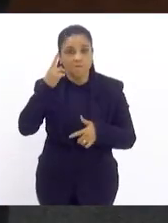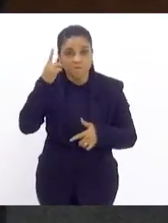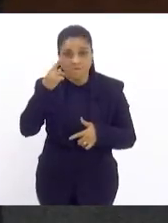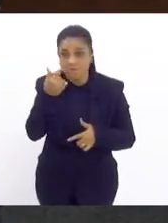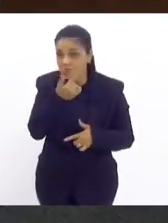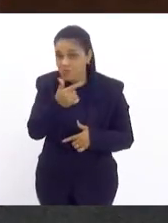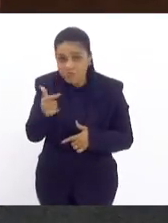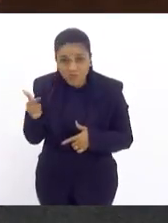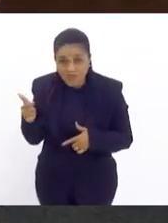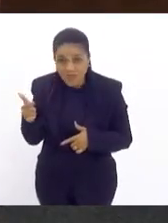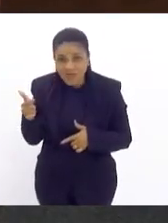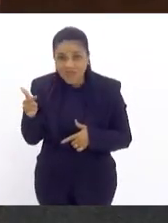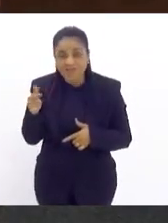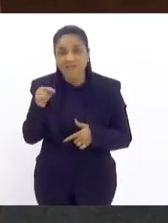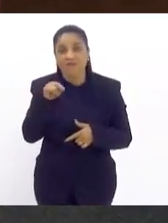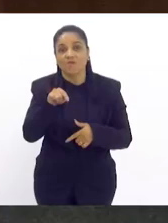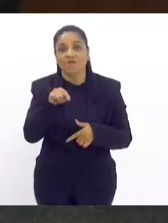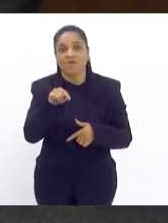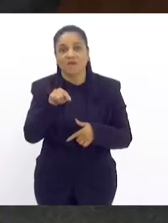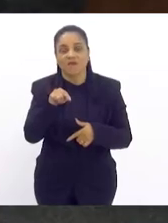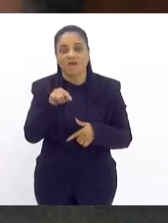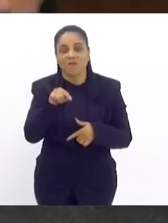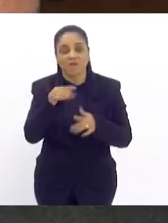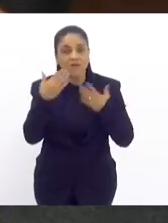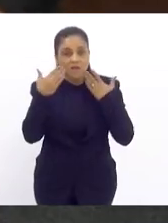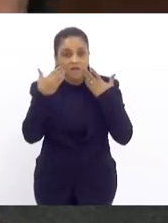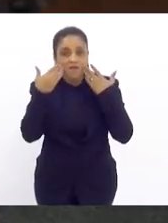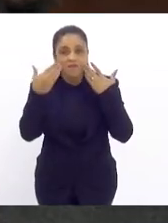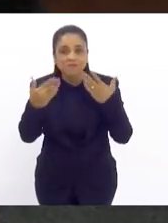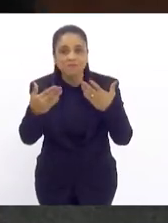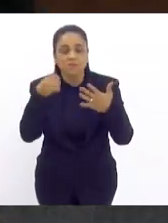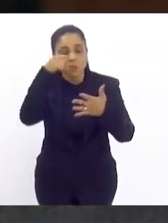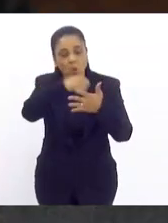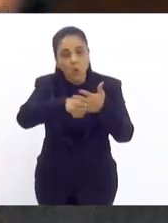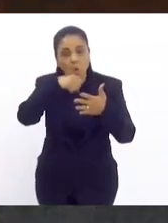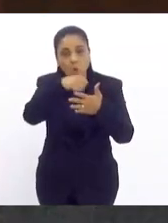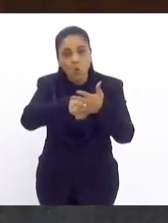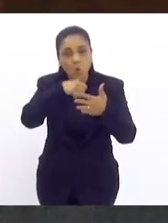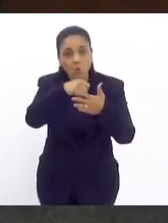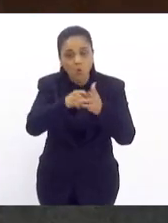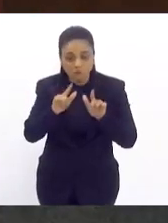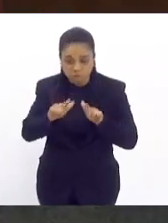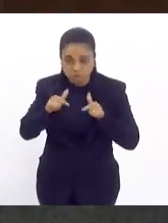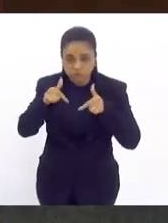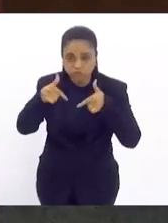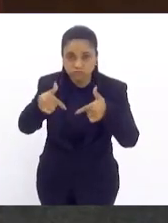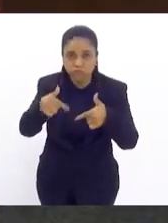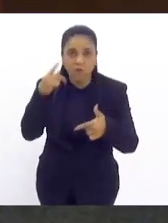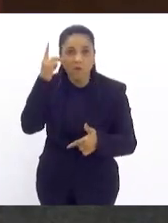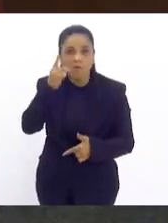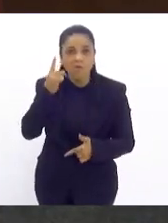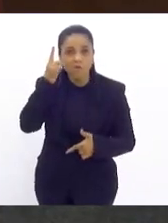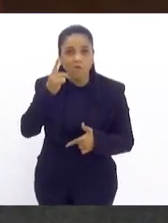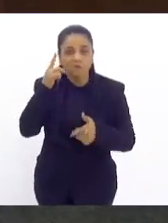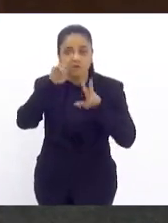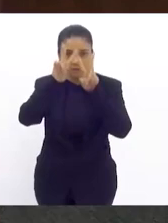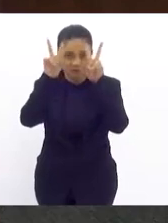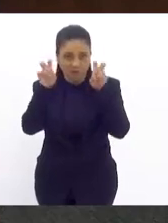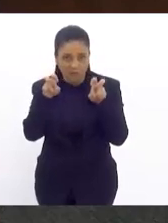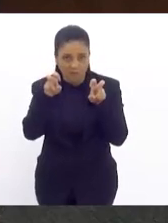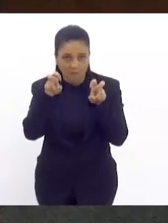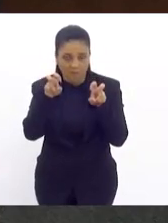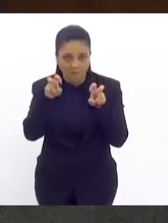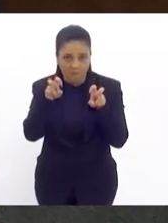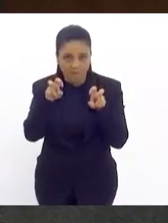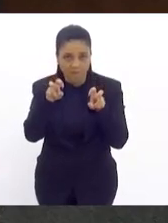frente parlamentar é uma expressão de luta para uma atuação política sobre um determinado tema e ela não